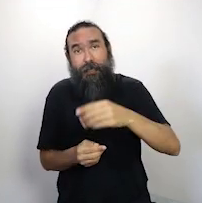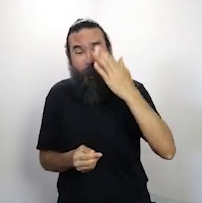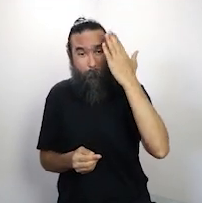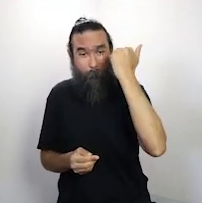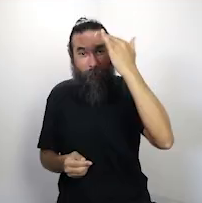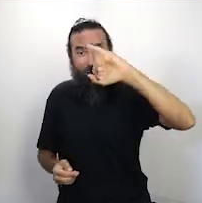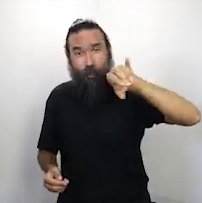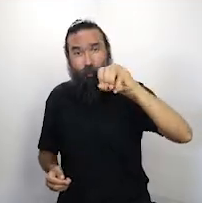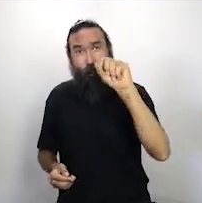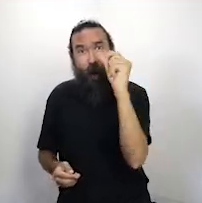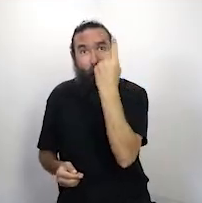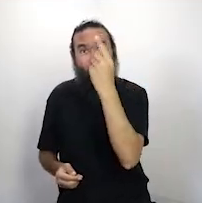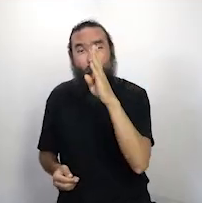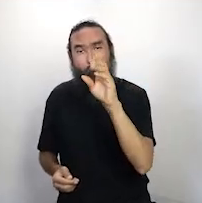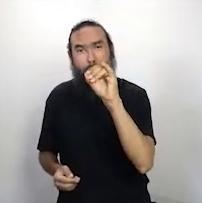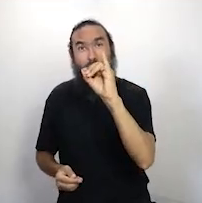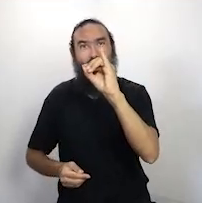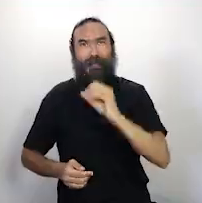do Boi.